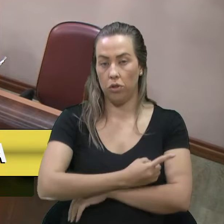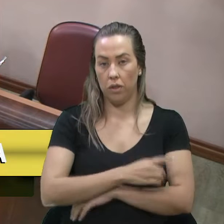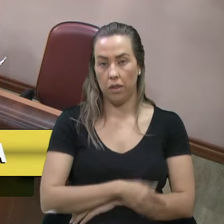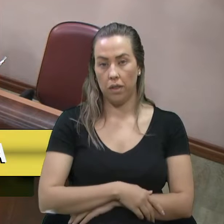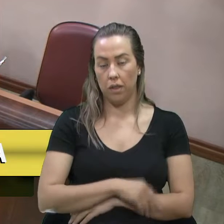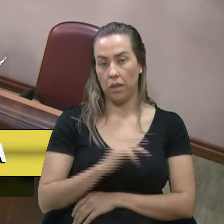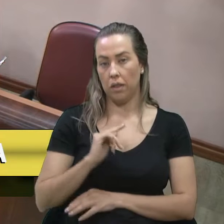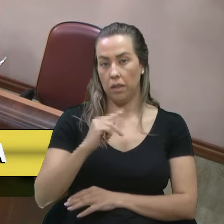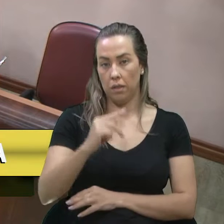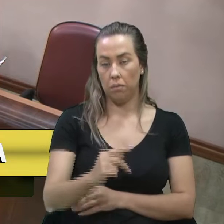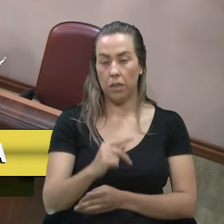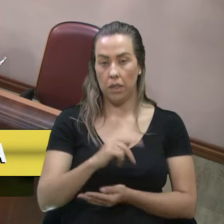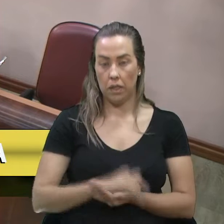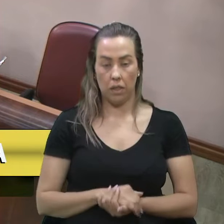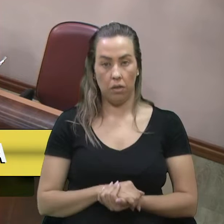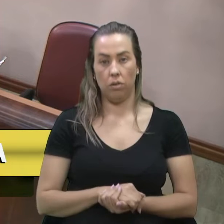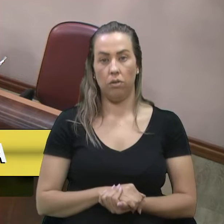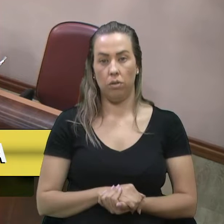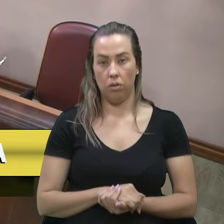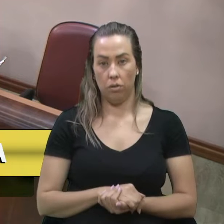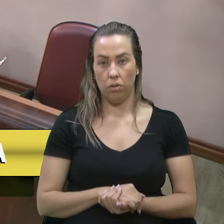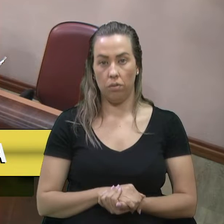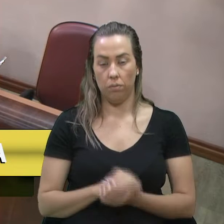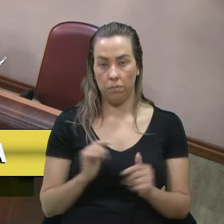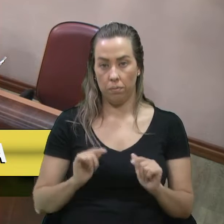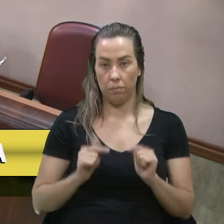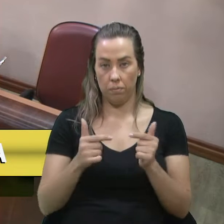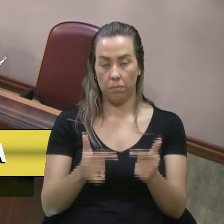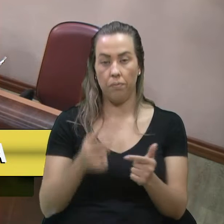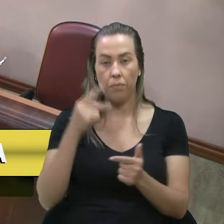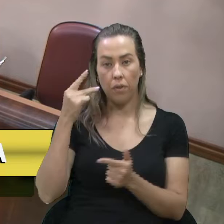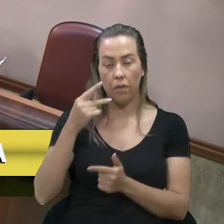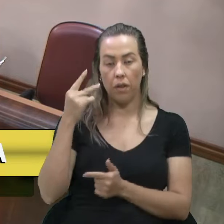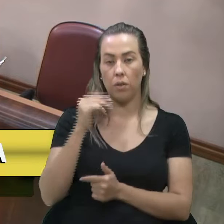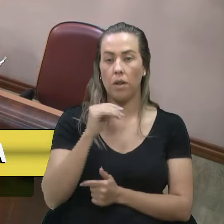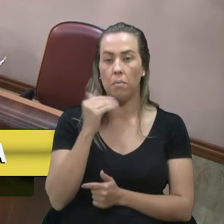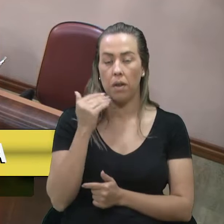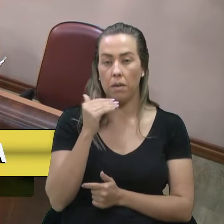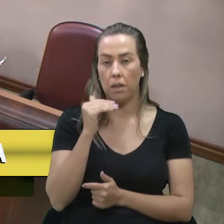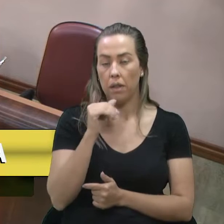senhor presidente, em exercício, vereadora Marisol,